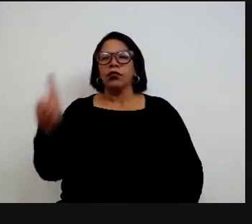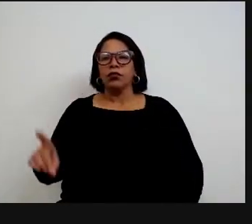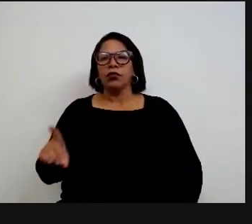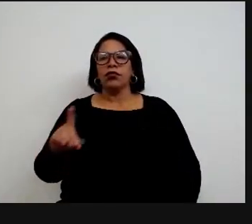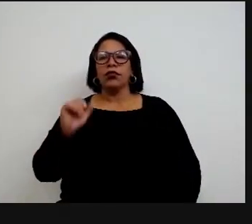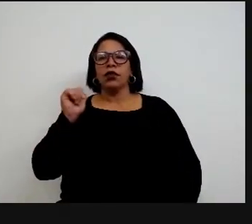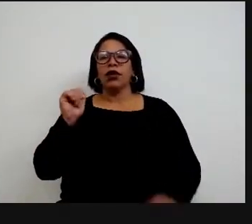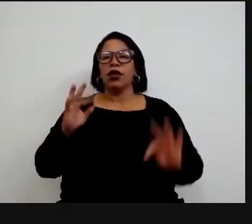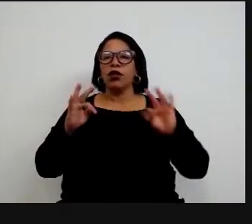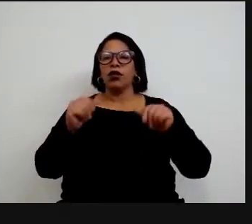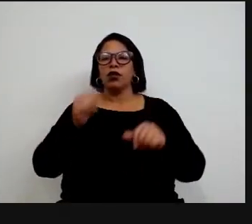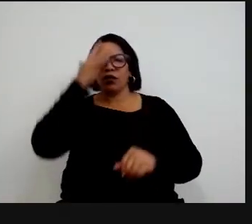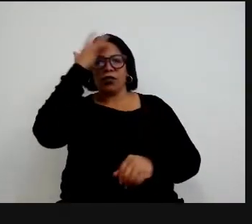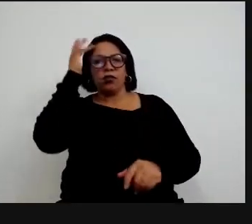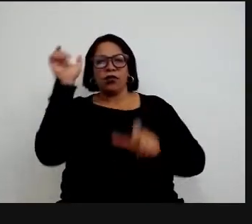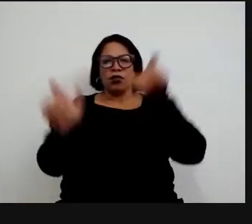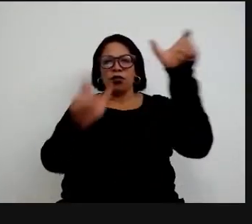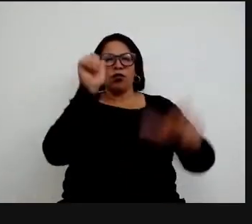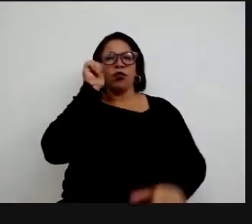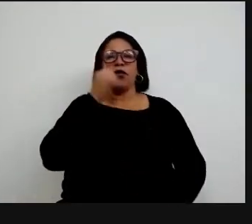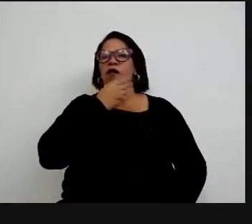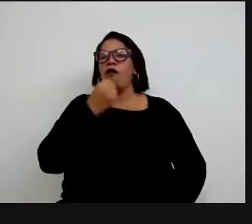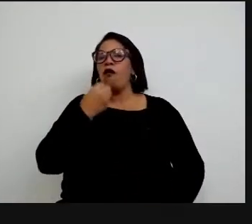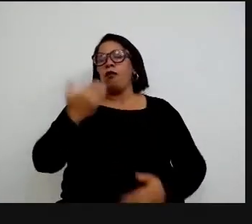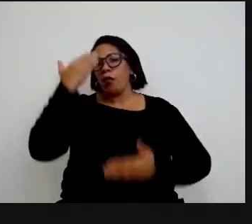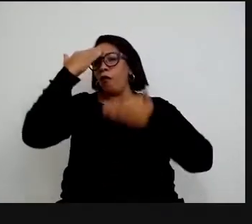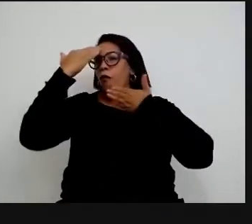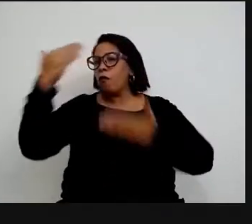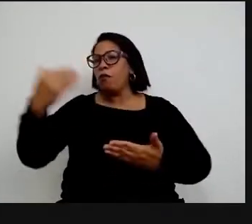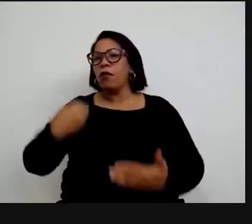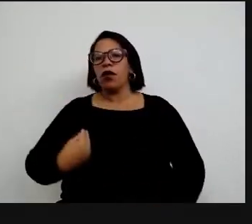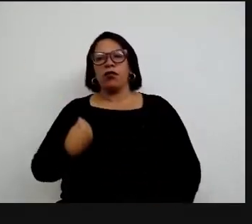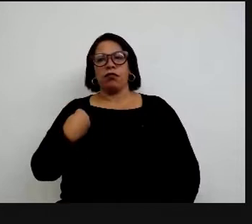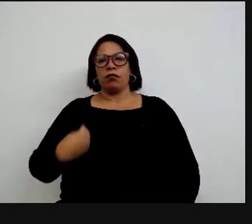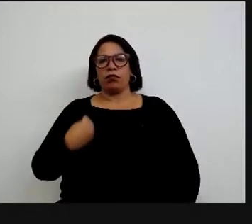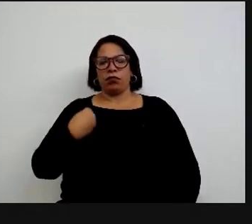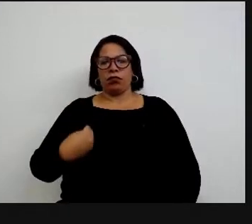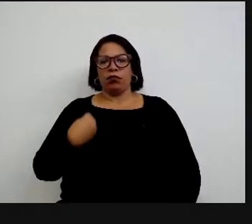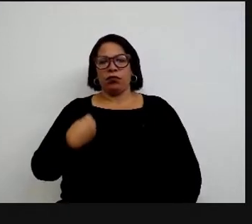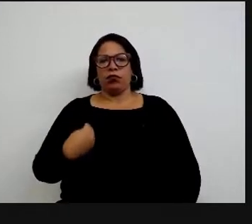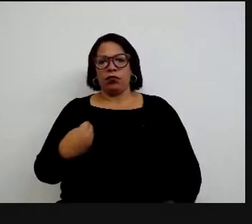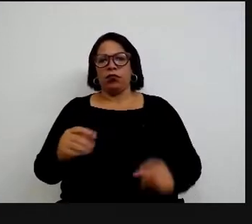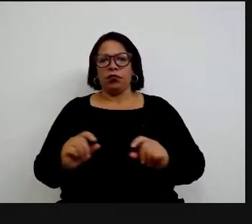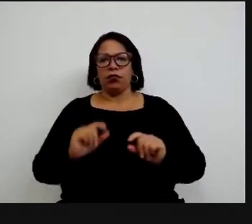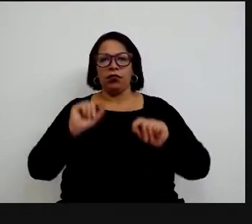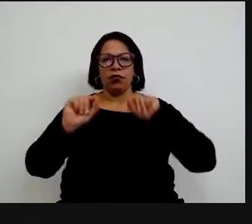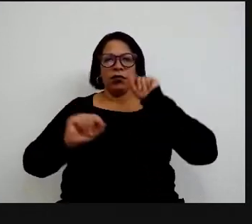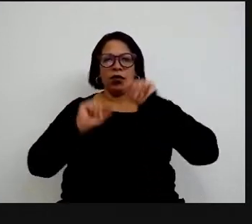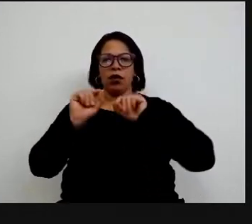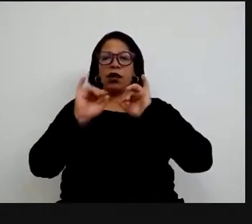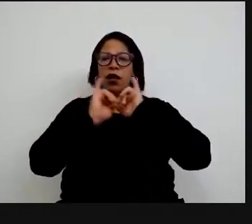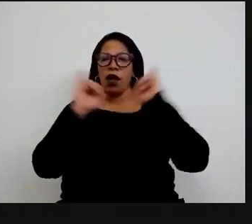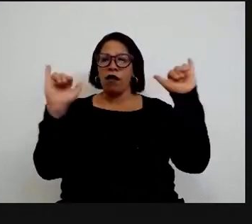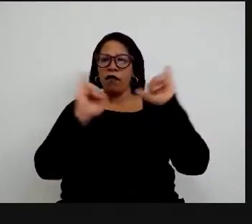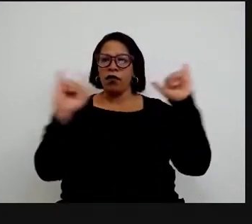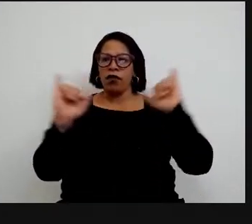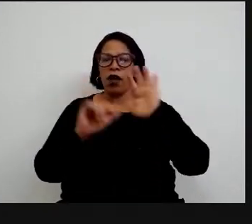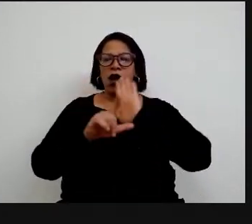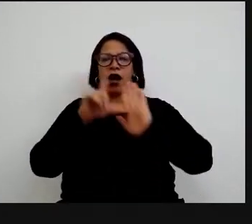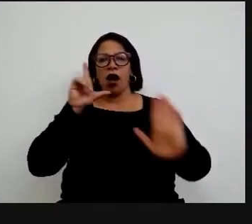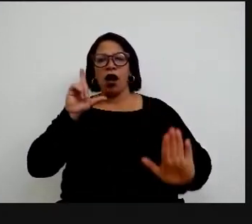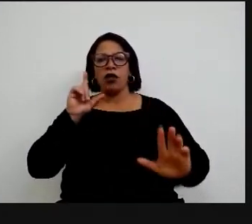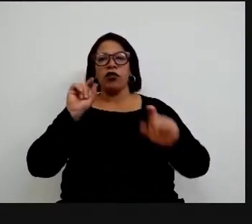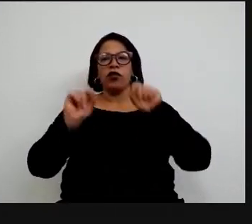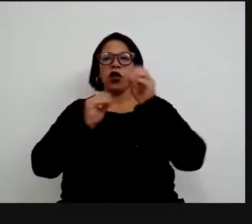Bom dia a todos e a todas. Obrigado pela presença. Eu queria dar alguns avisos aqui antes